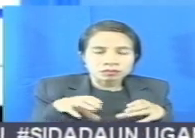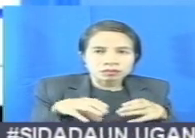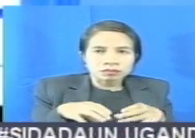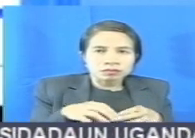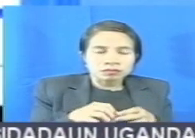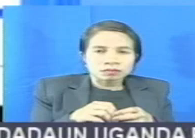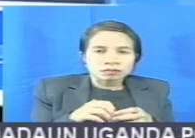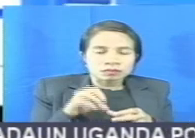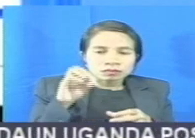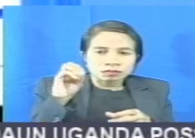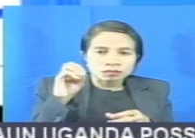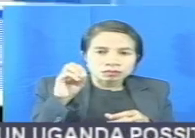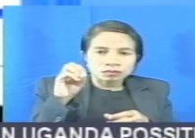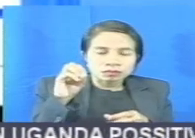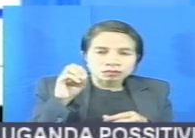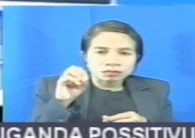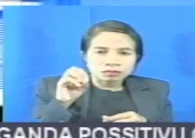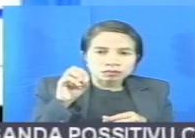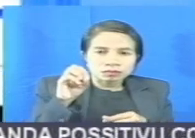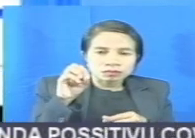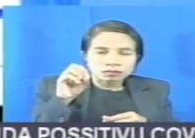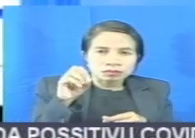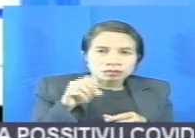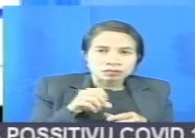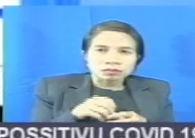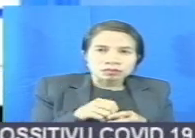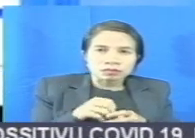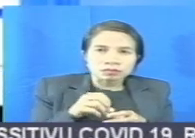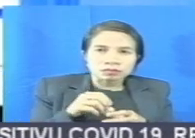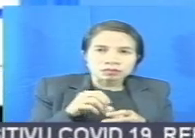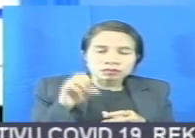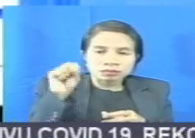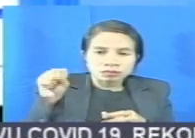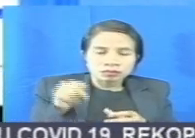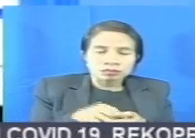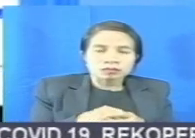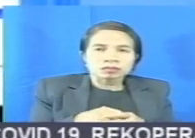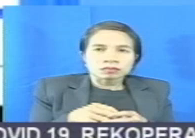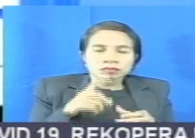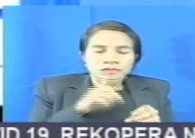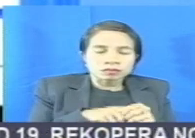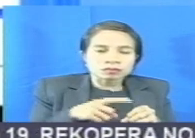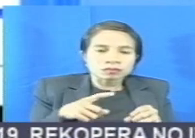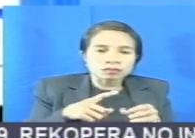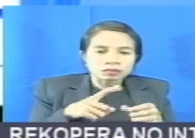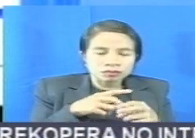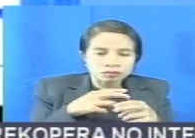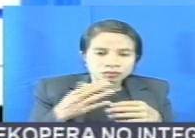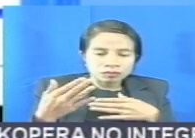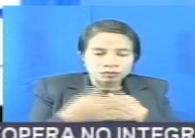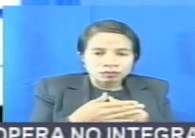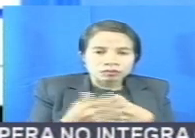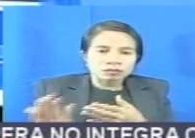na proteção e socorro, e integrado nele, a mim preparam, drap e tempo para que se submetemos e ba